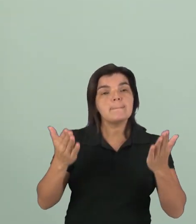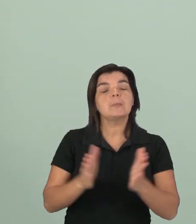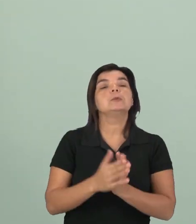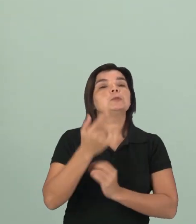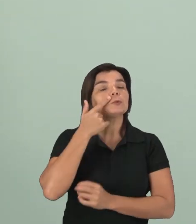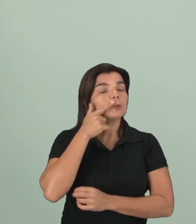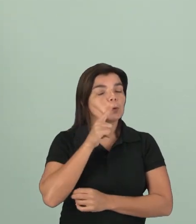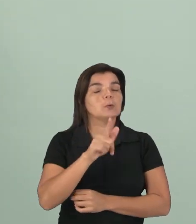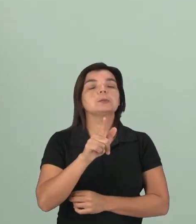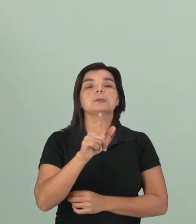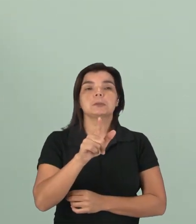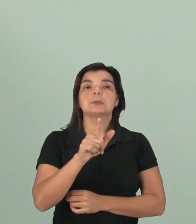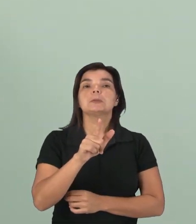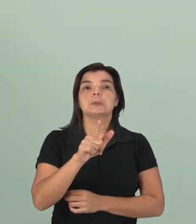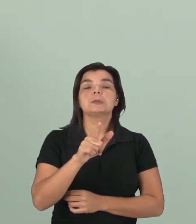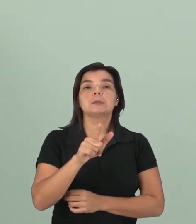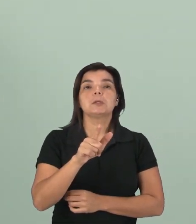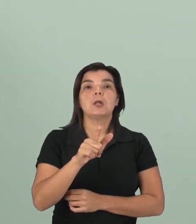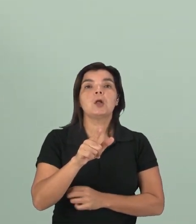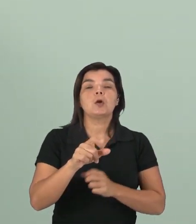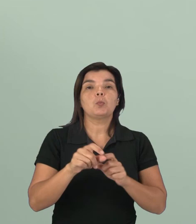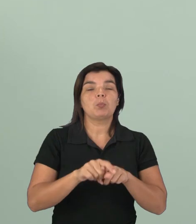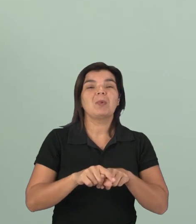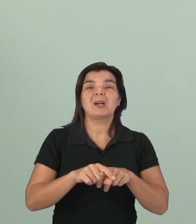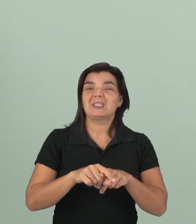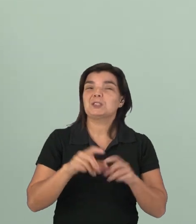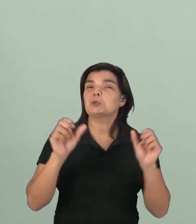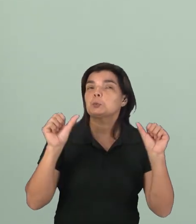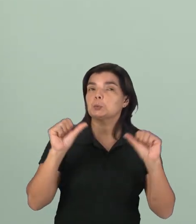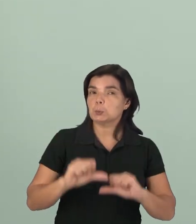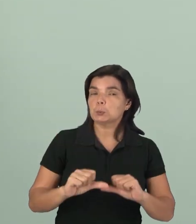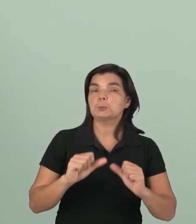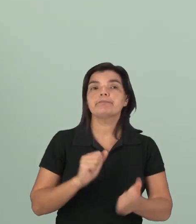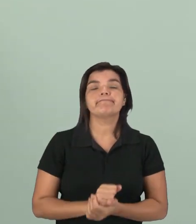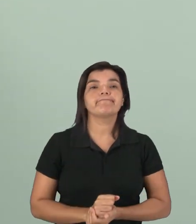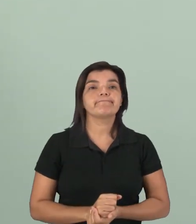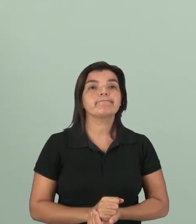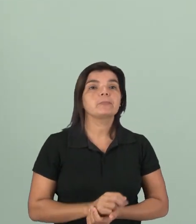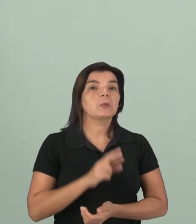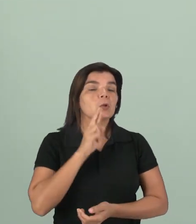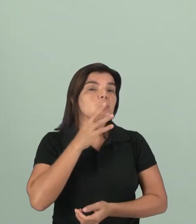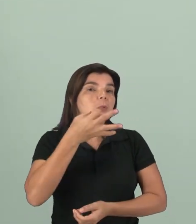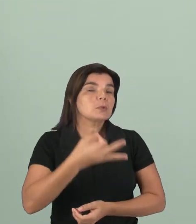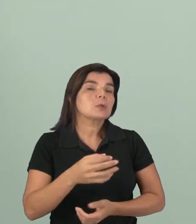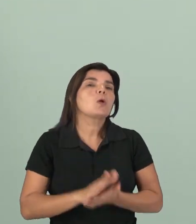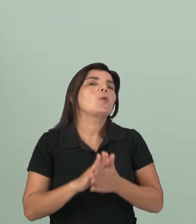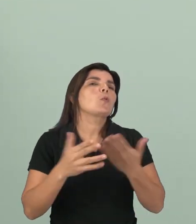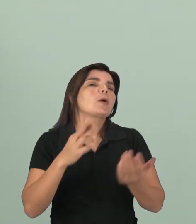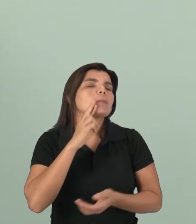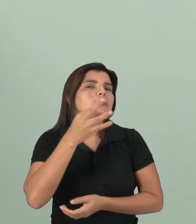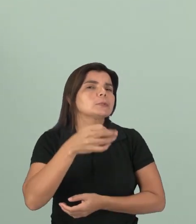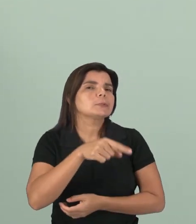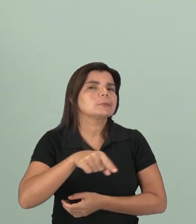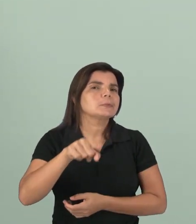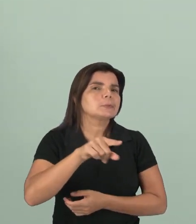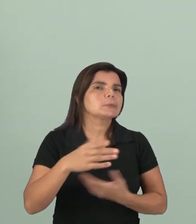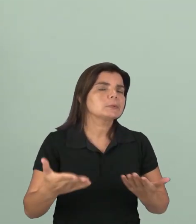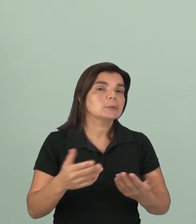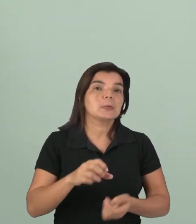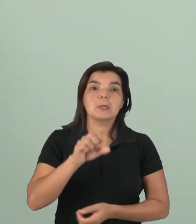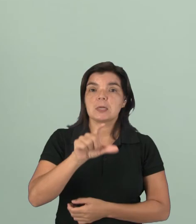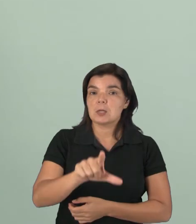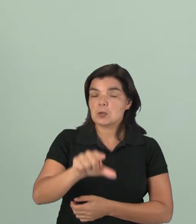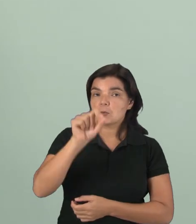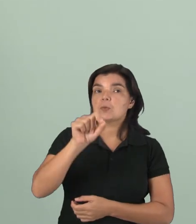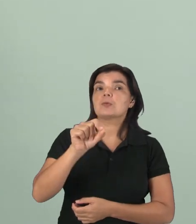você consegue ter geralmente os serviços de maneira mais precária. Com base nisso, qual foi a resposta que você fez a escolha? Se você